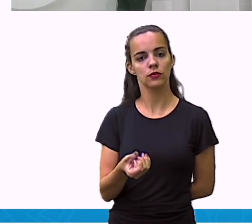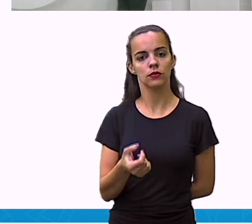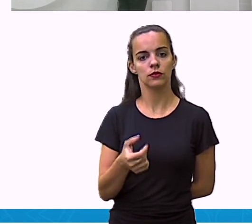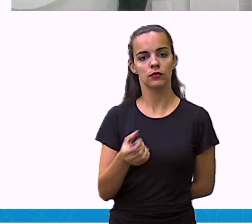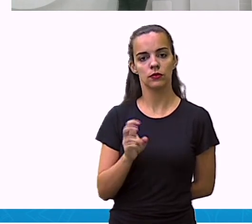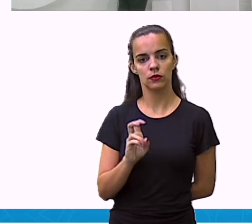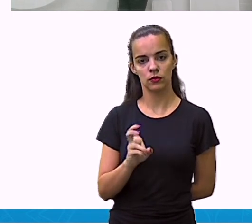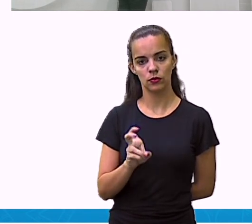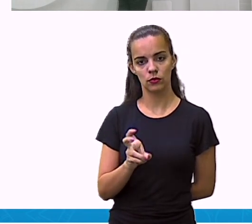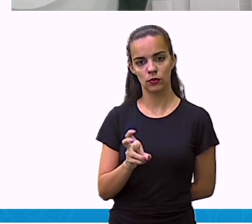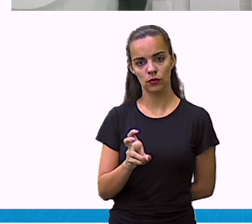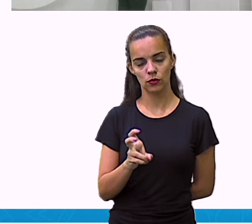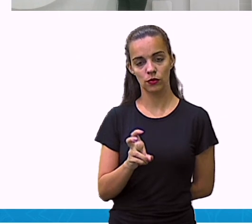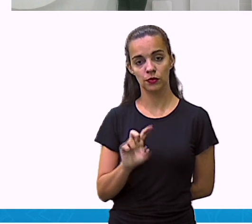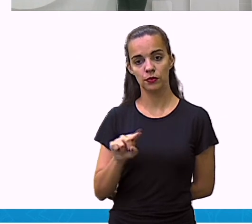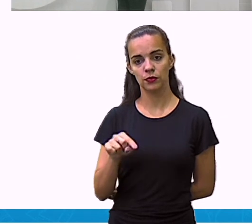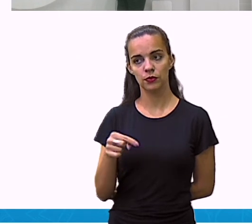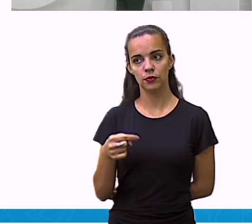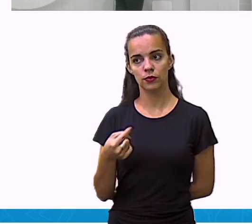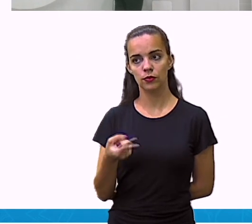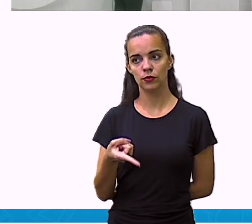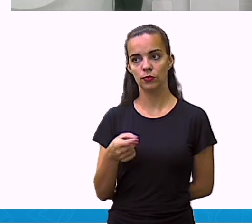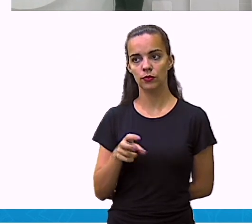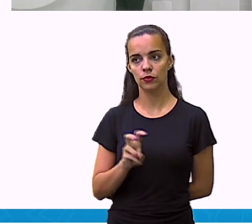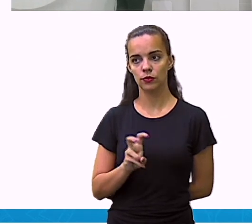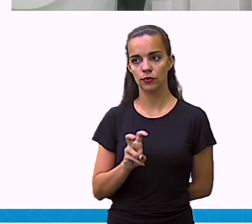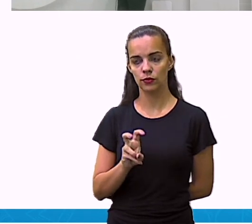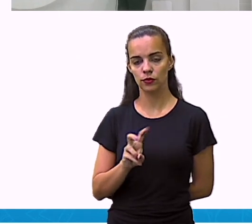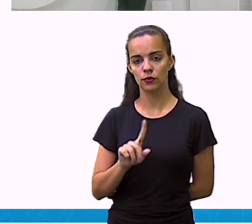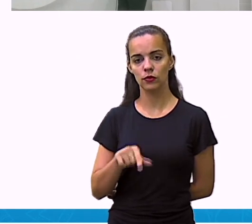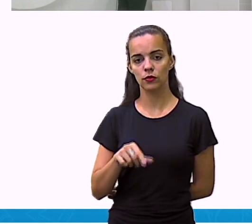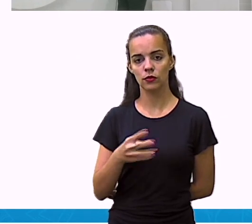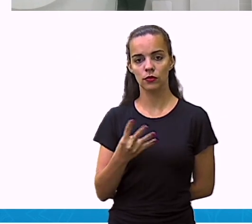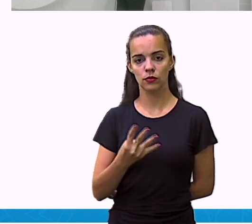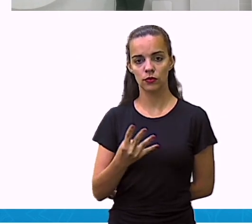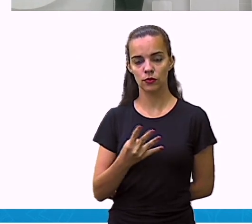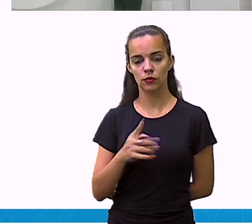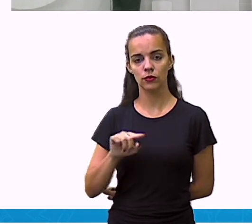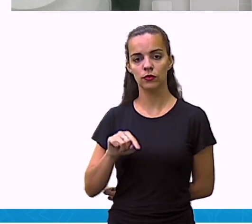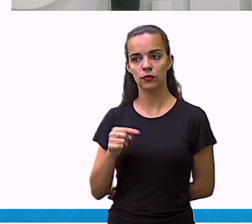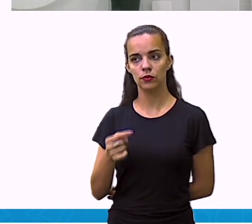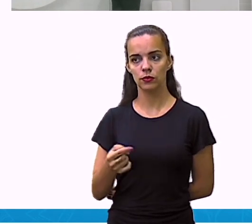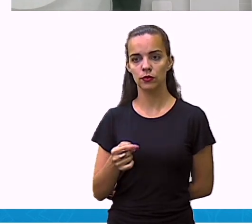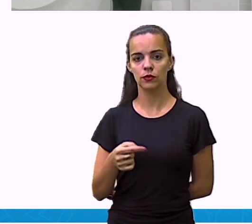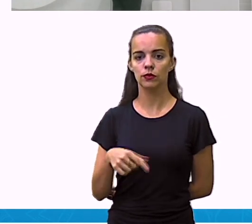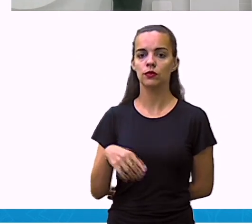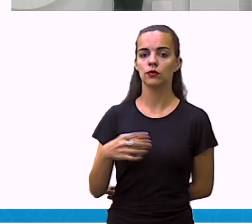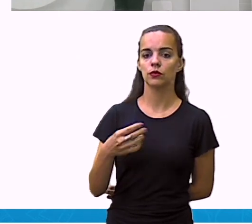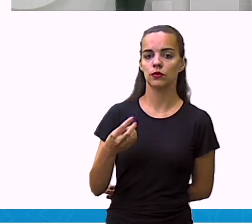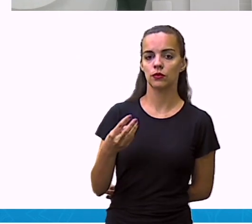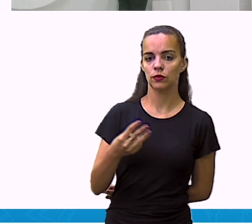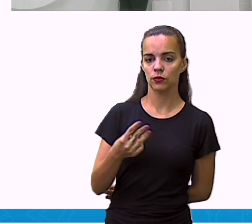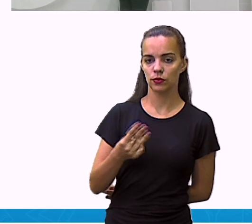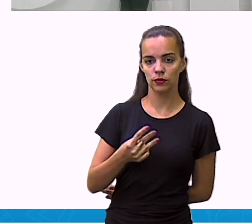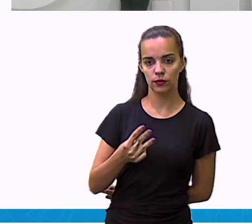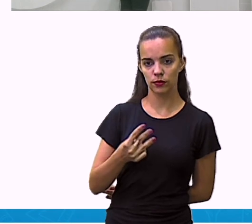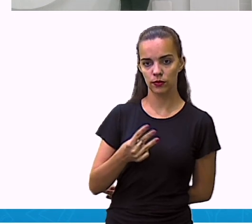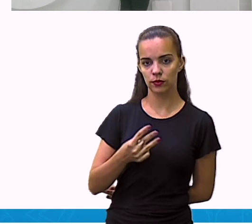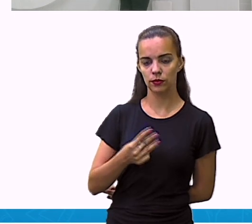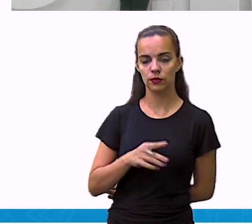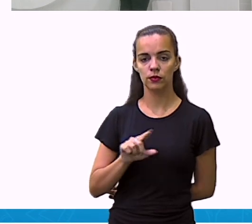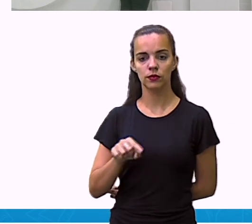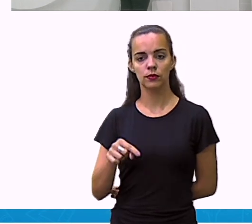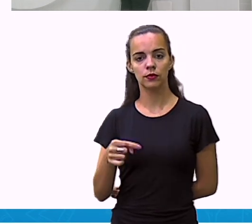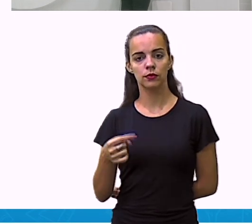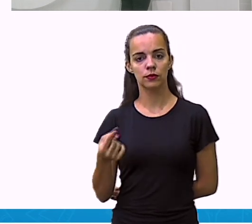6, 5. Antecessor do 5, 4. Antecessor do 4,